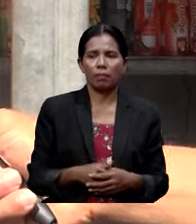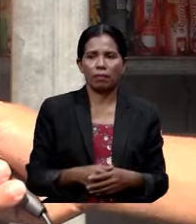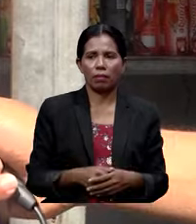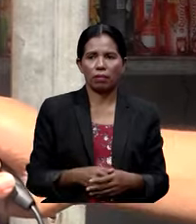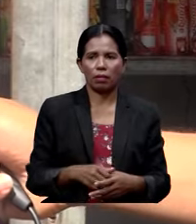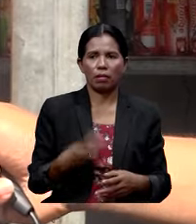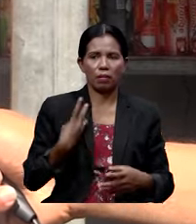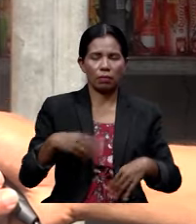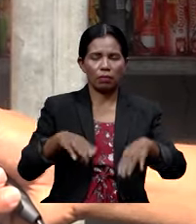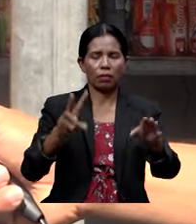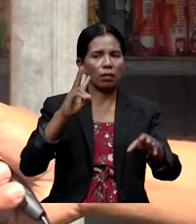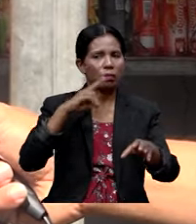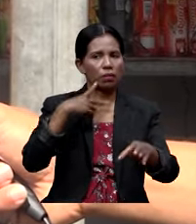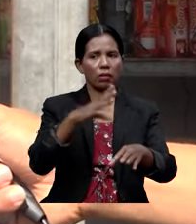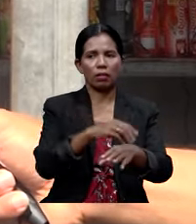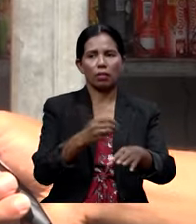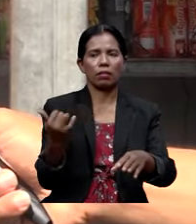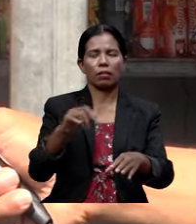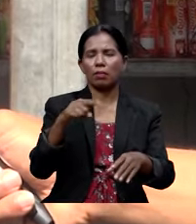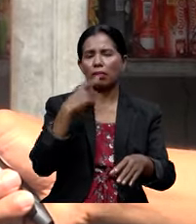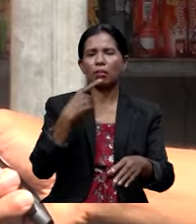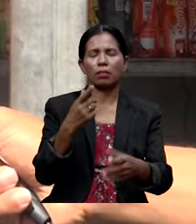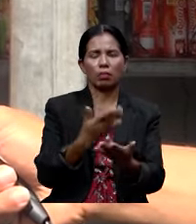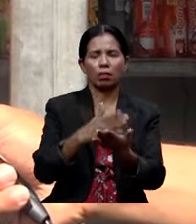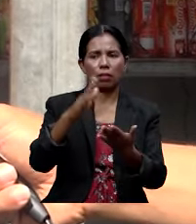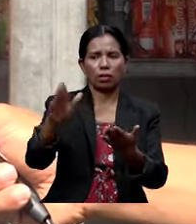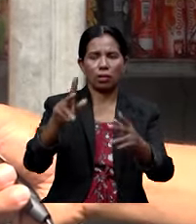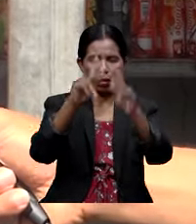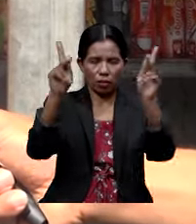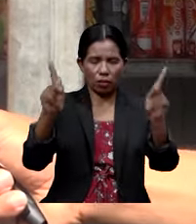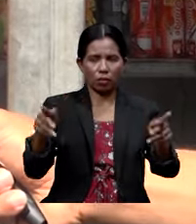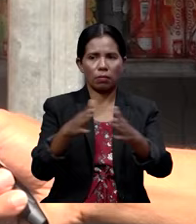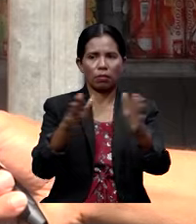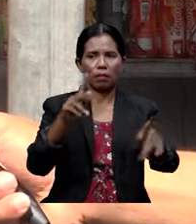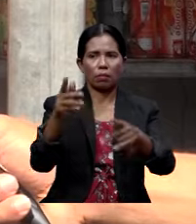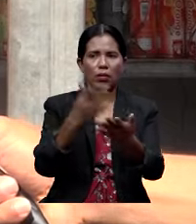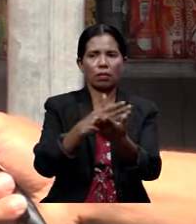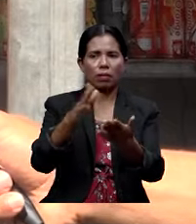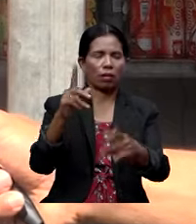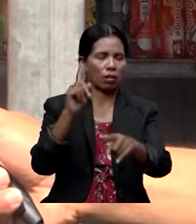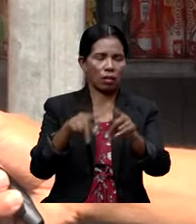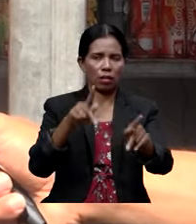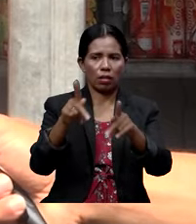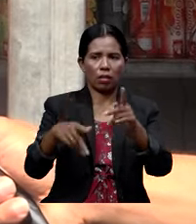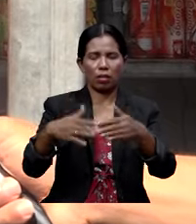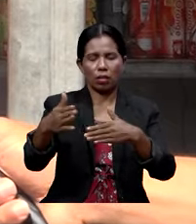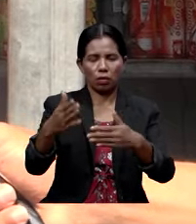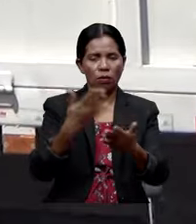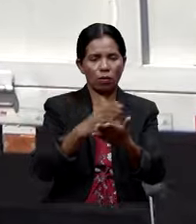oto ami fang modo fang ro ba kasane sema tu hola loja bo chiri hoi ne ba ne ma holi hoi ne ba em lapel mai hola buat kik sira